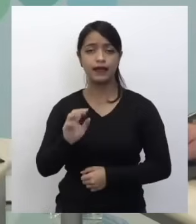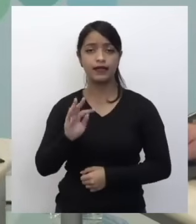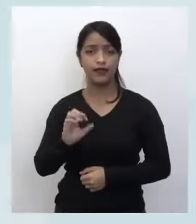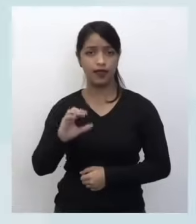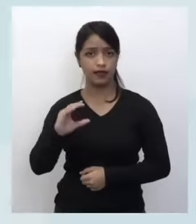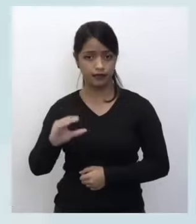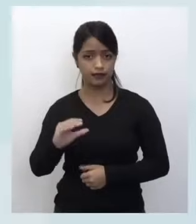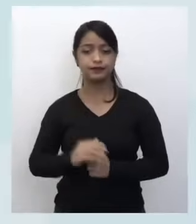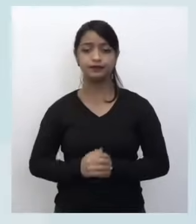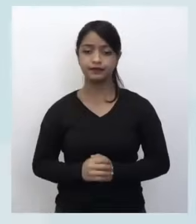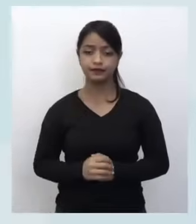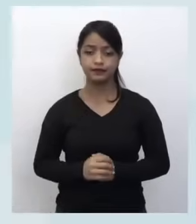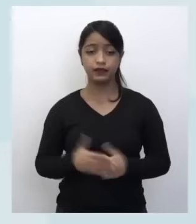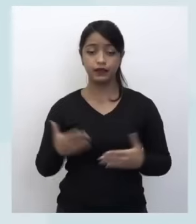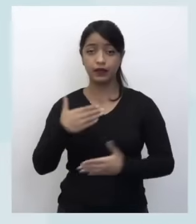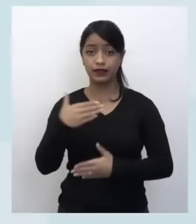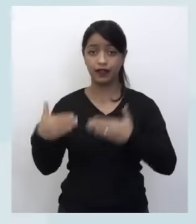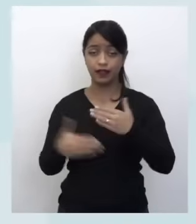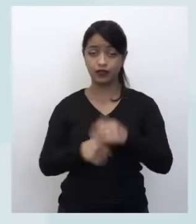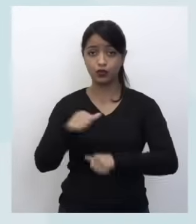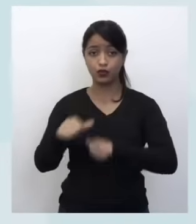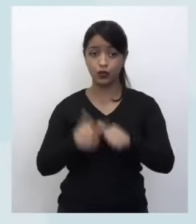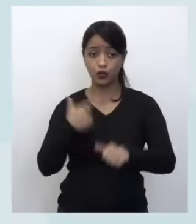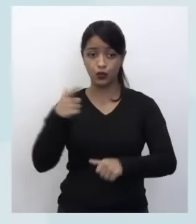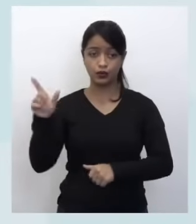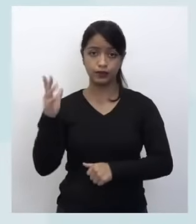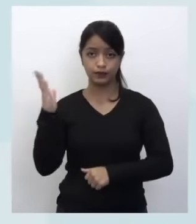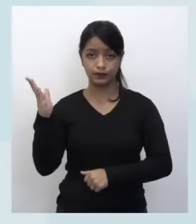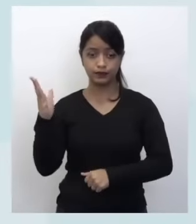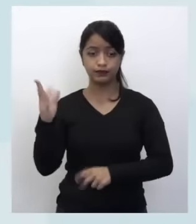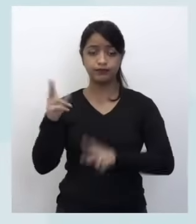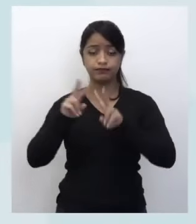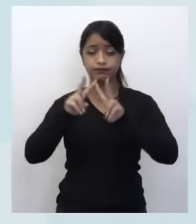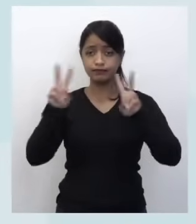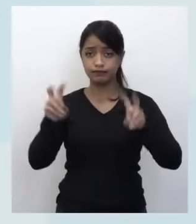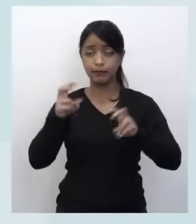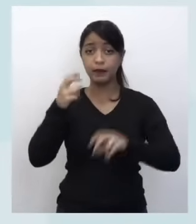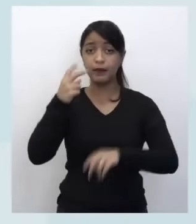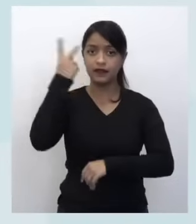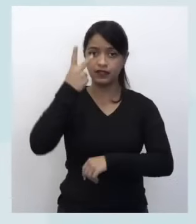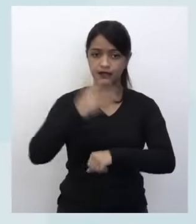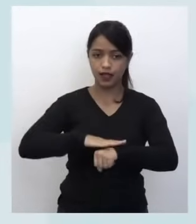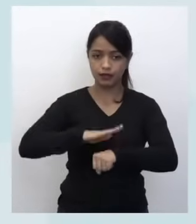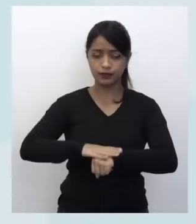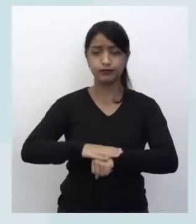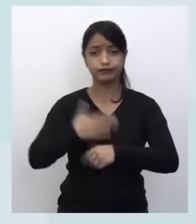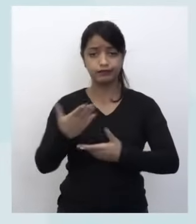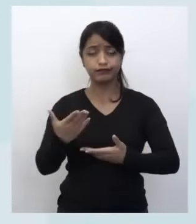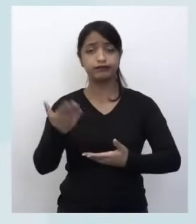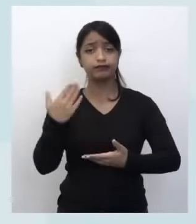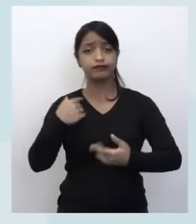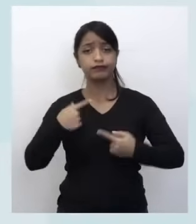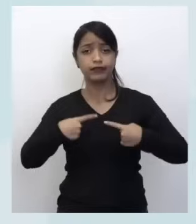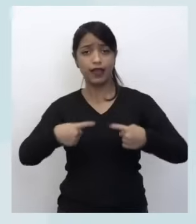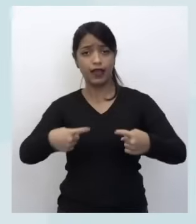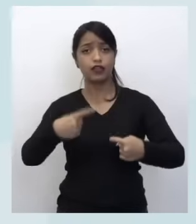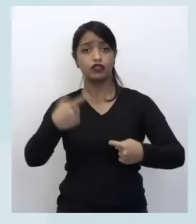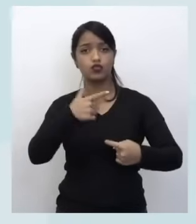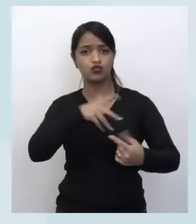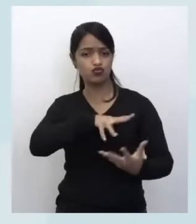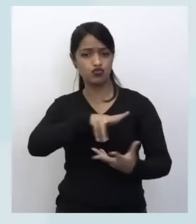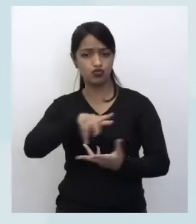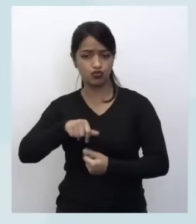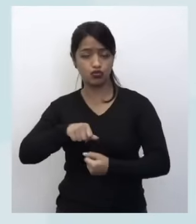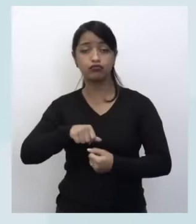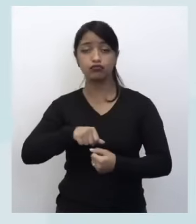nosso próximo slide, também falando aí dessa questão da previsão do tempo, né? Com a Segunda Guerra Mundial, a meteorologia teve um